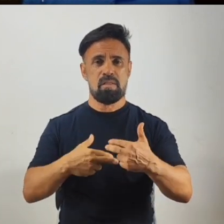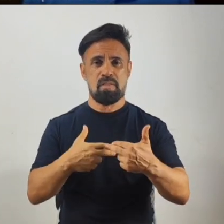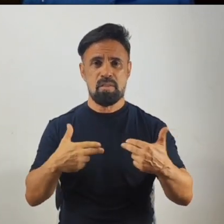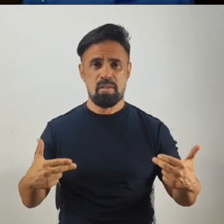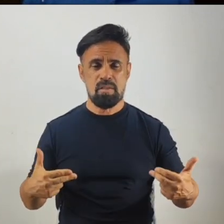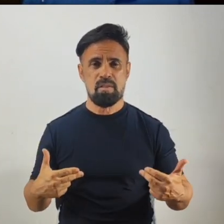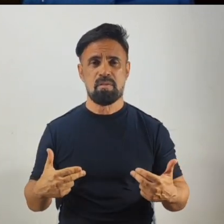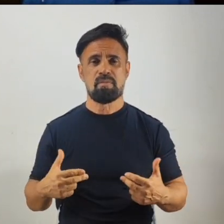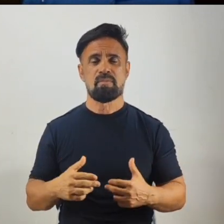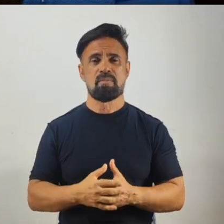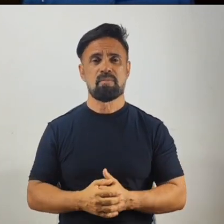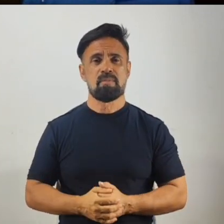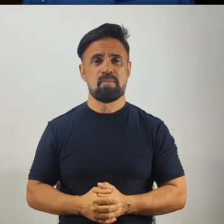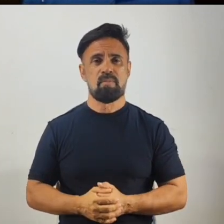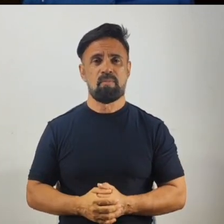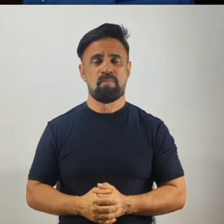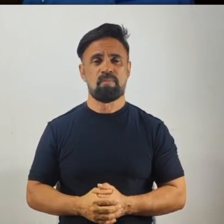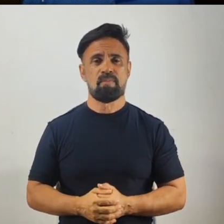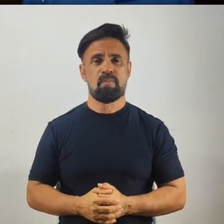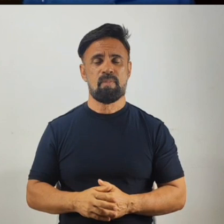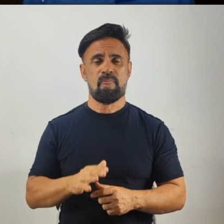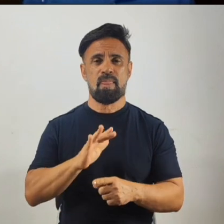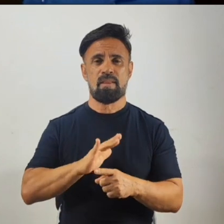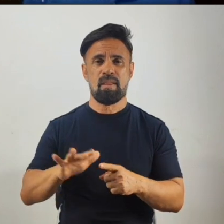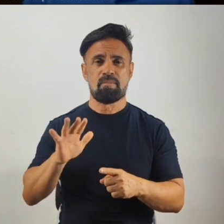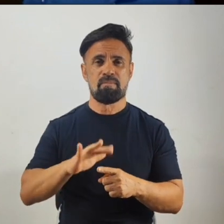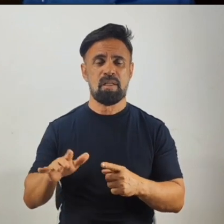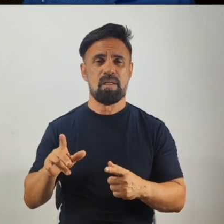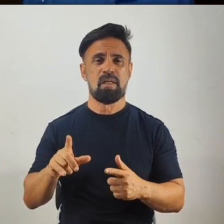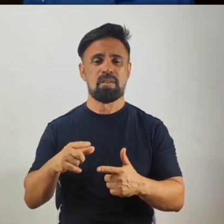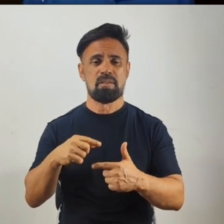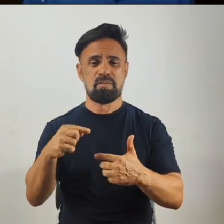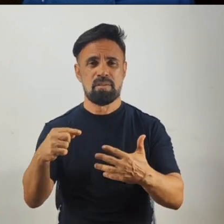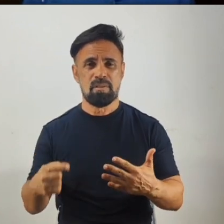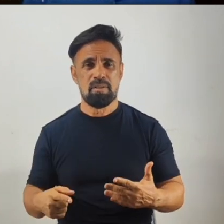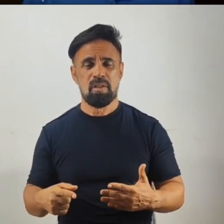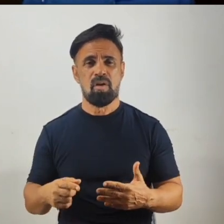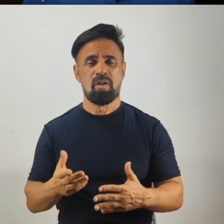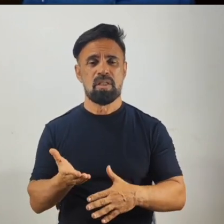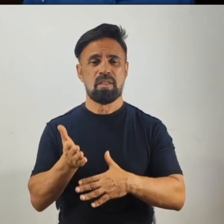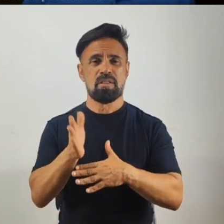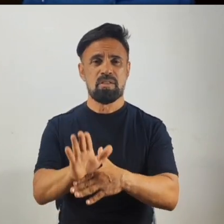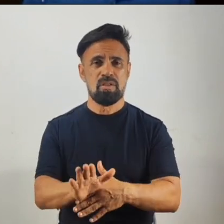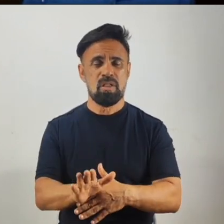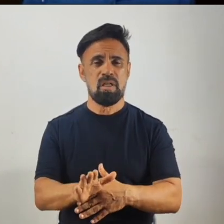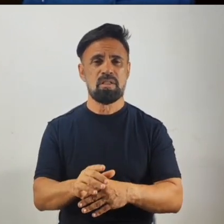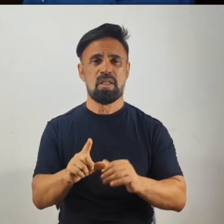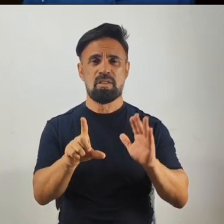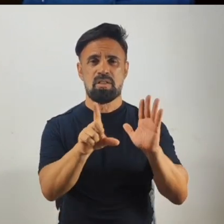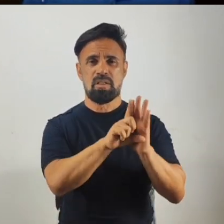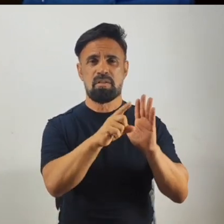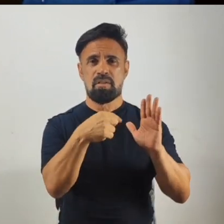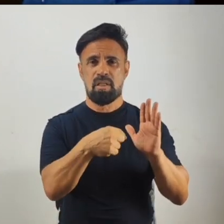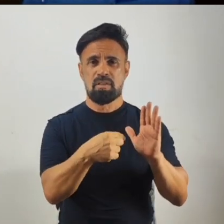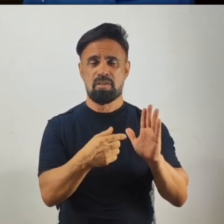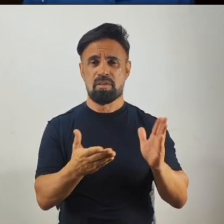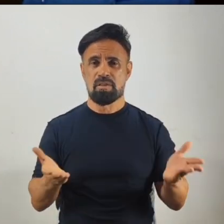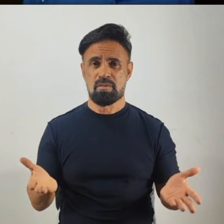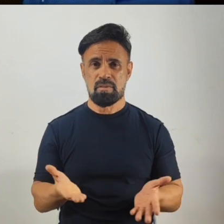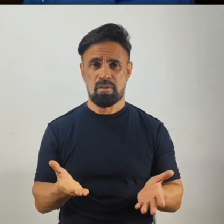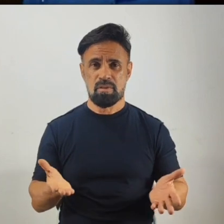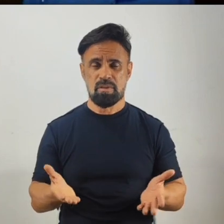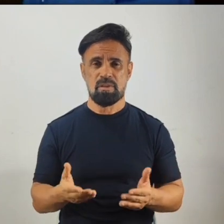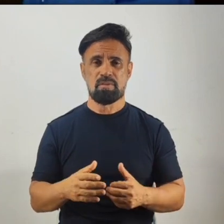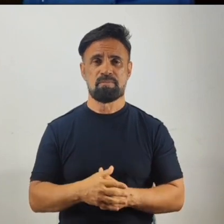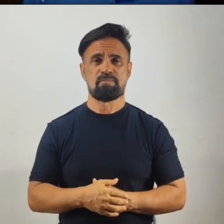recursos humanos, equipamentos, insumos e materiais, demanda, modalidade de assistência prestada